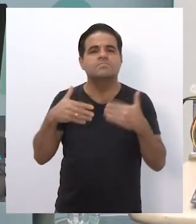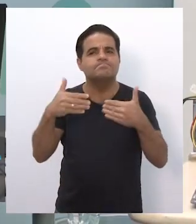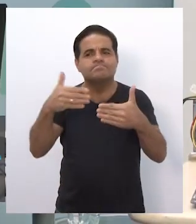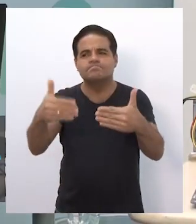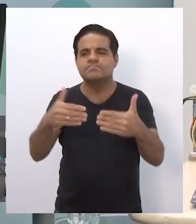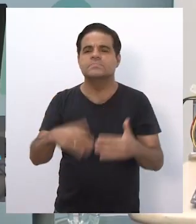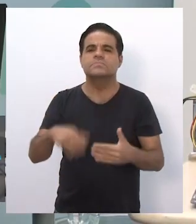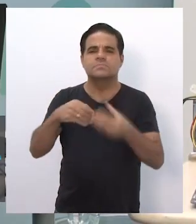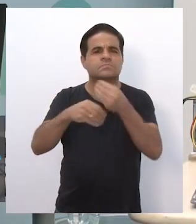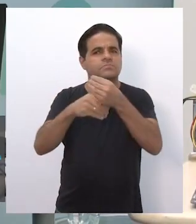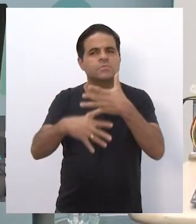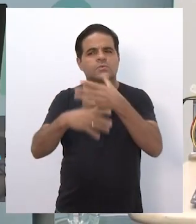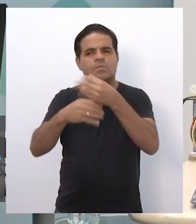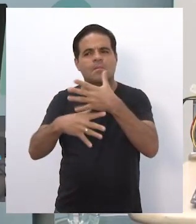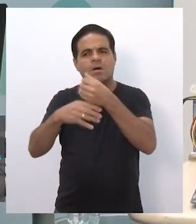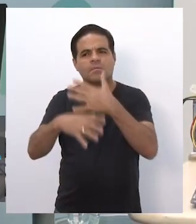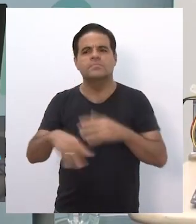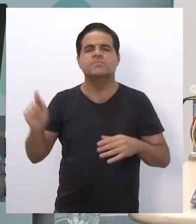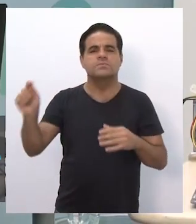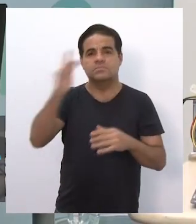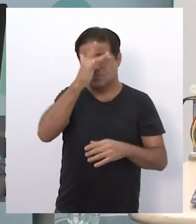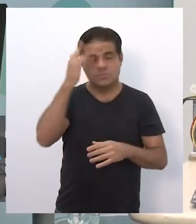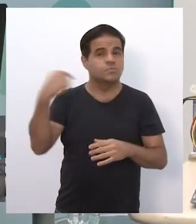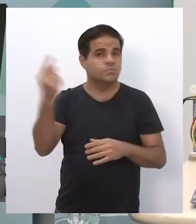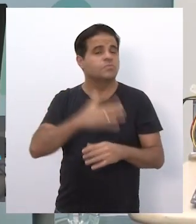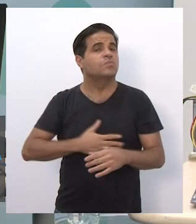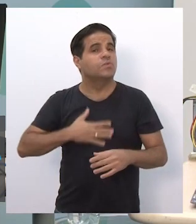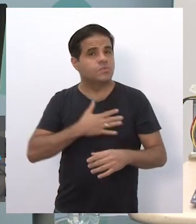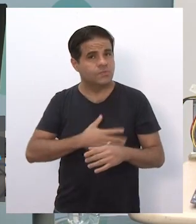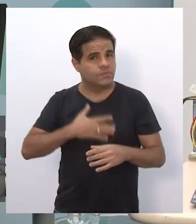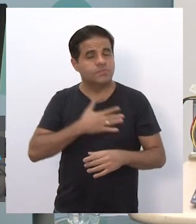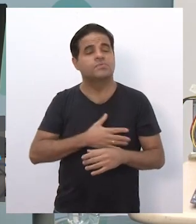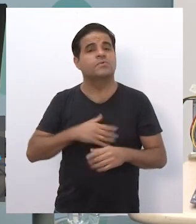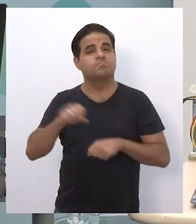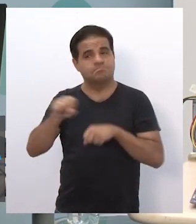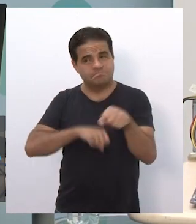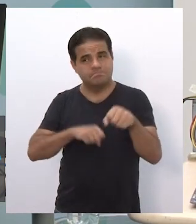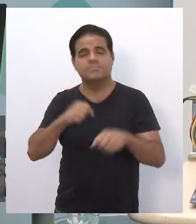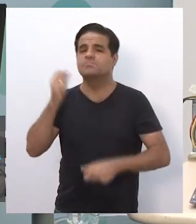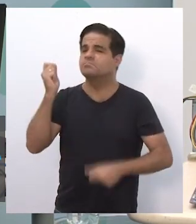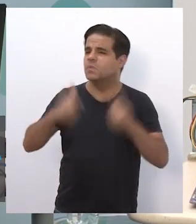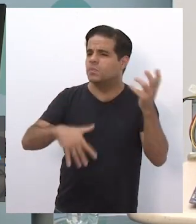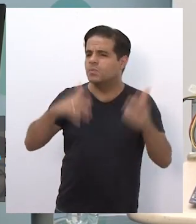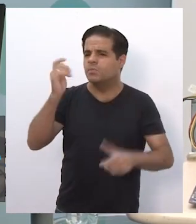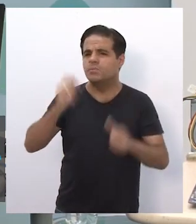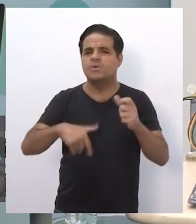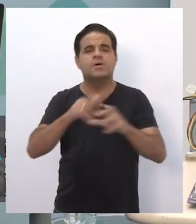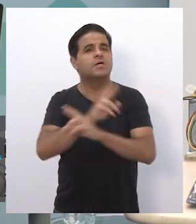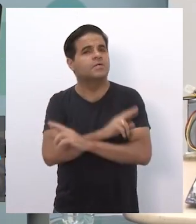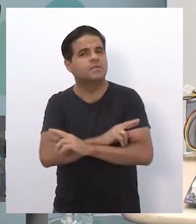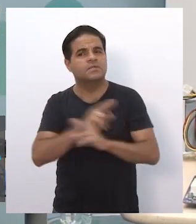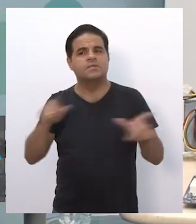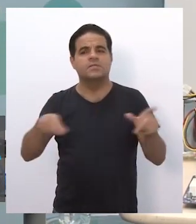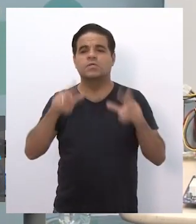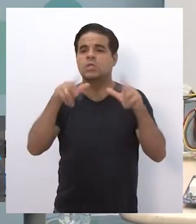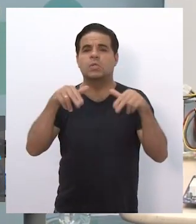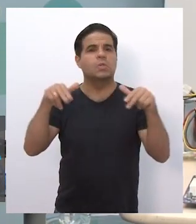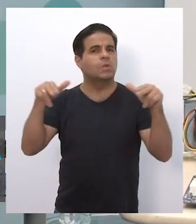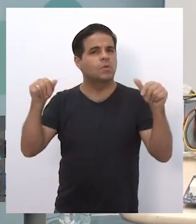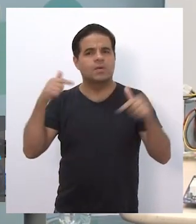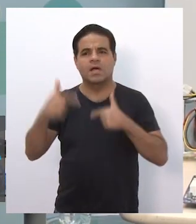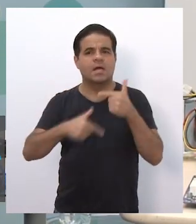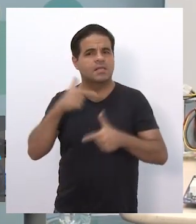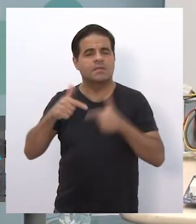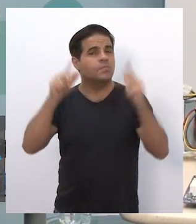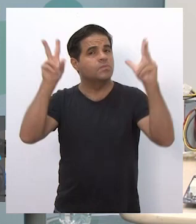aqui no nosso chat, né? O pessoal está gostando bastante da nossa formação, porque é uma formação diferenciada, que a gente nunca